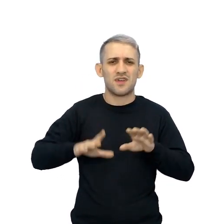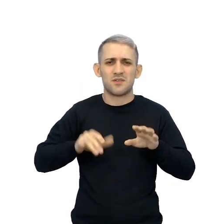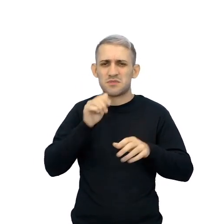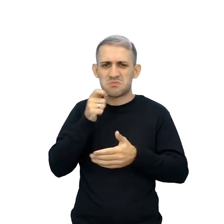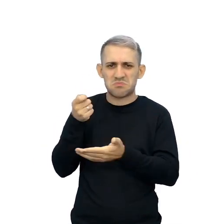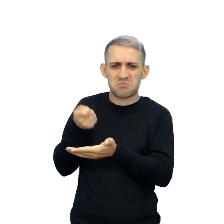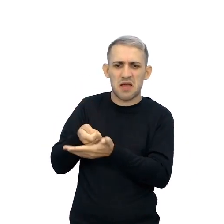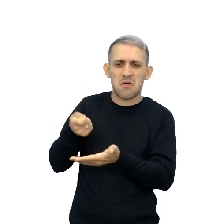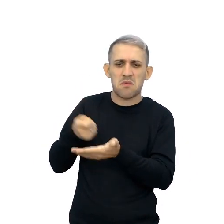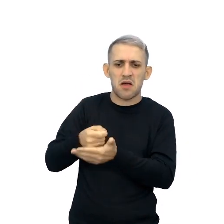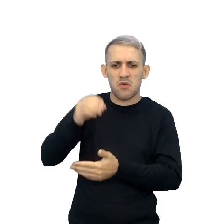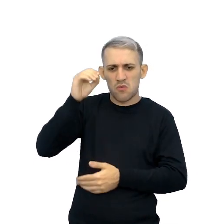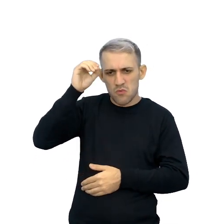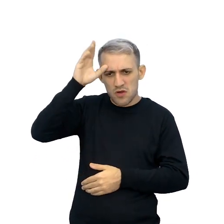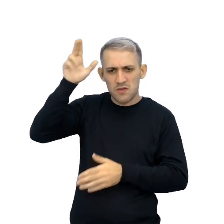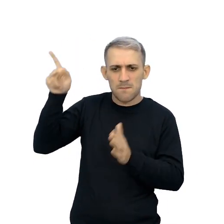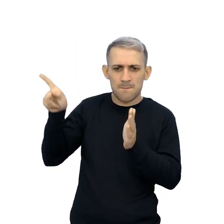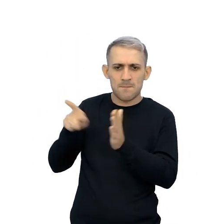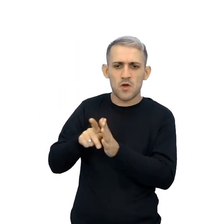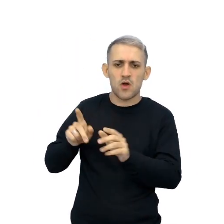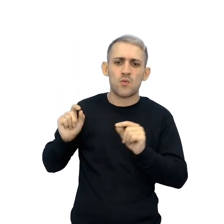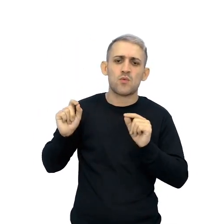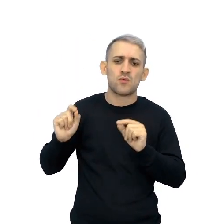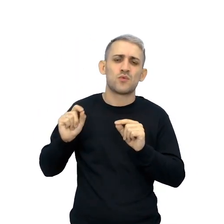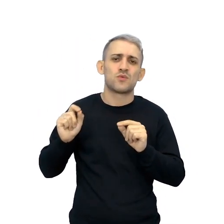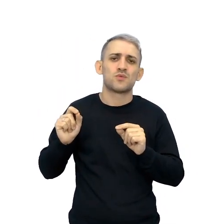deles um conhecimento de forma